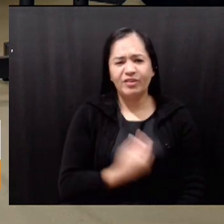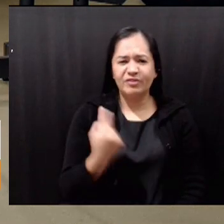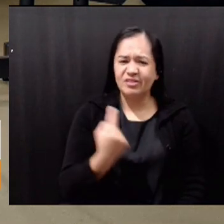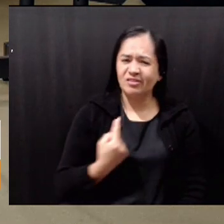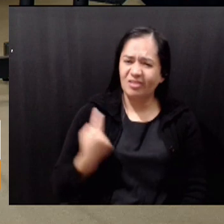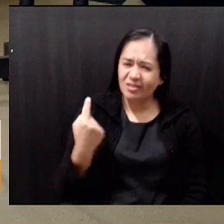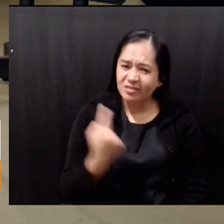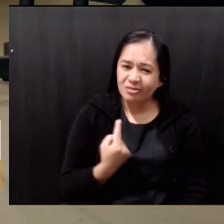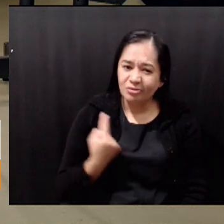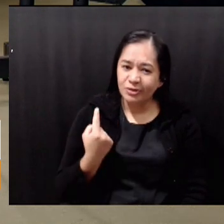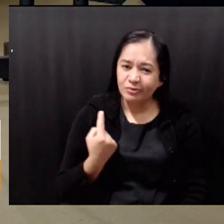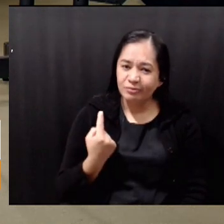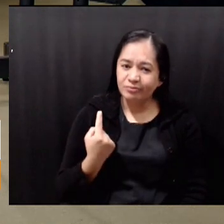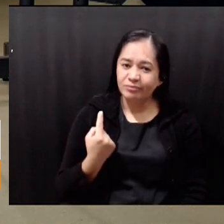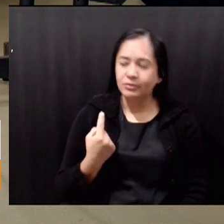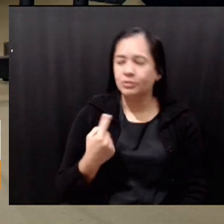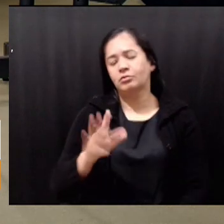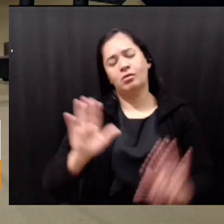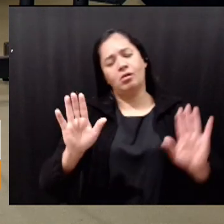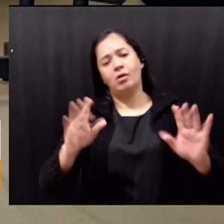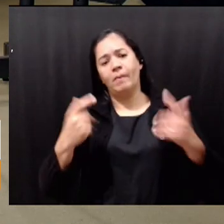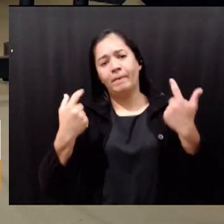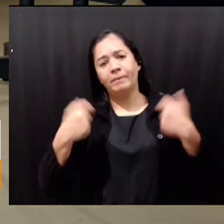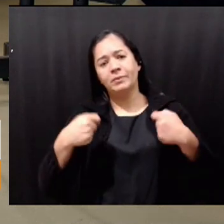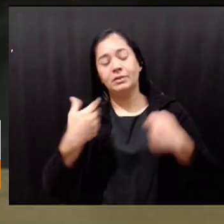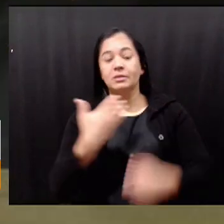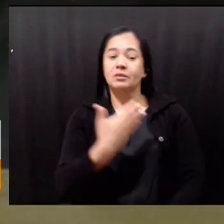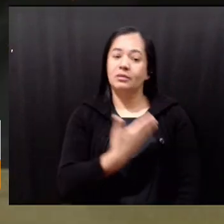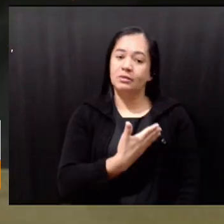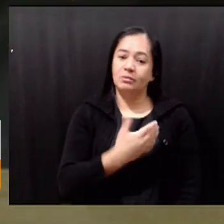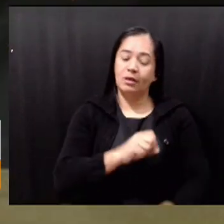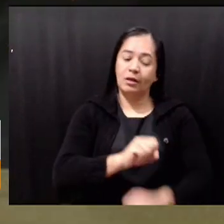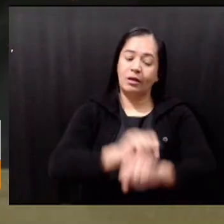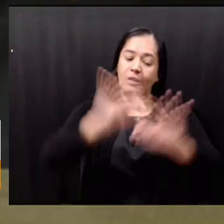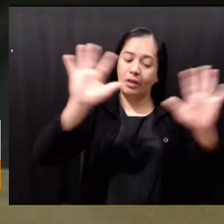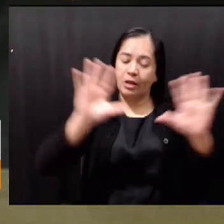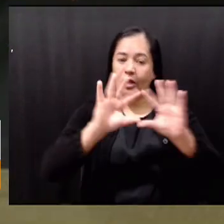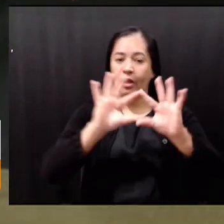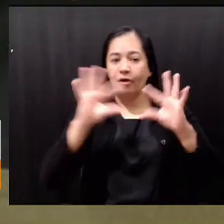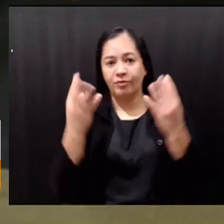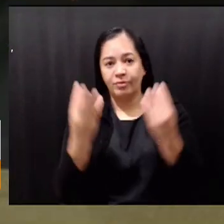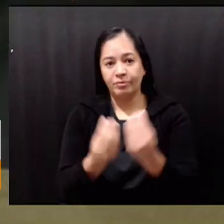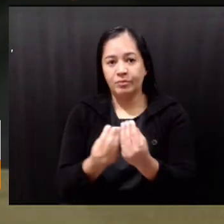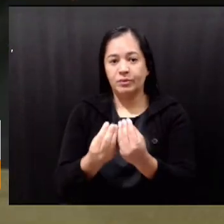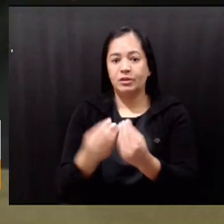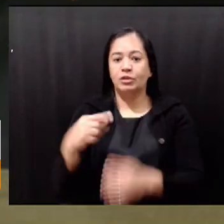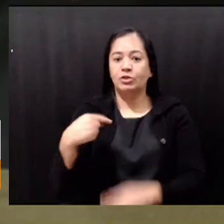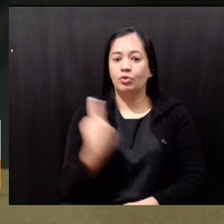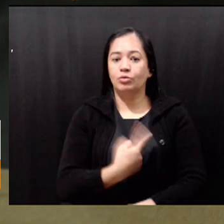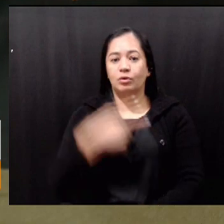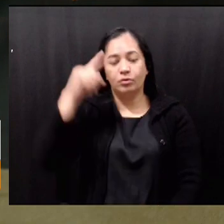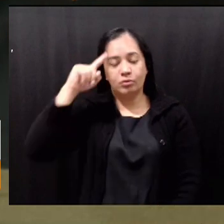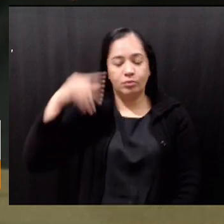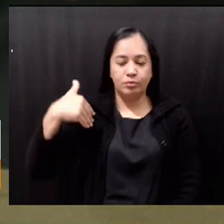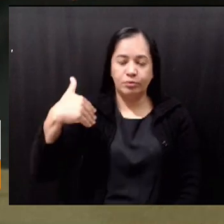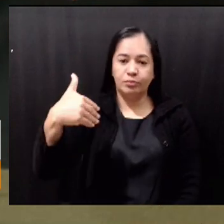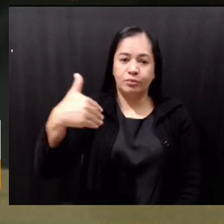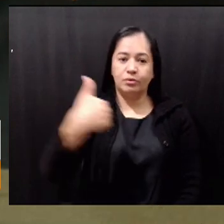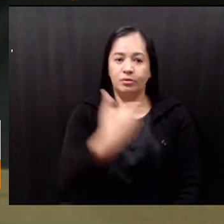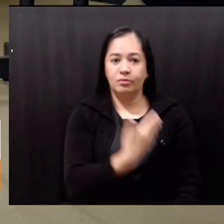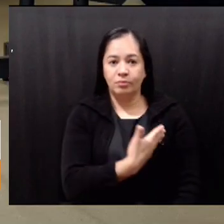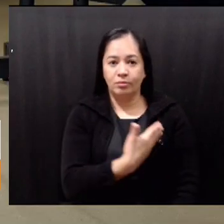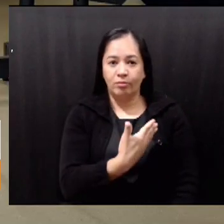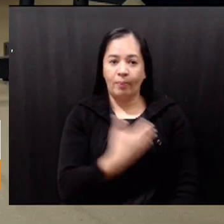gente precisa ter amizade além, claro, da família, né, e do nosso dia a dia, a amizade é importante.